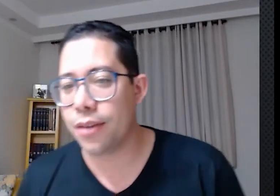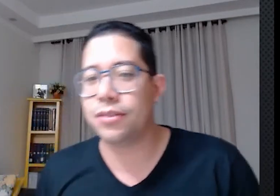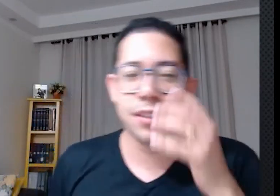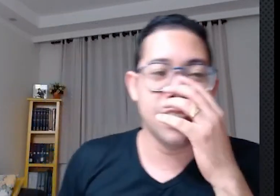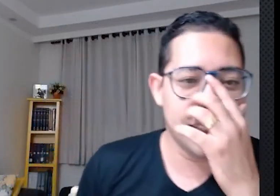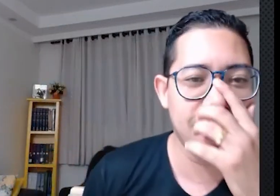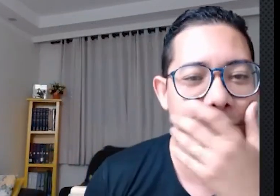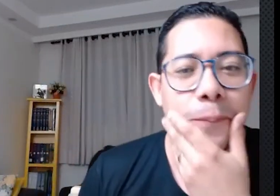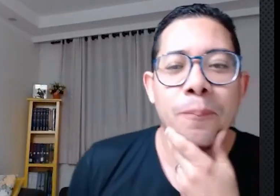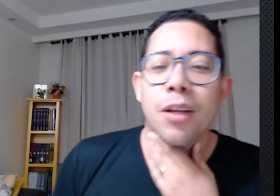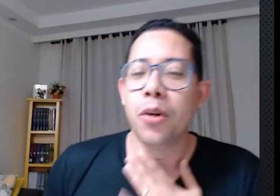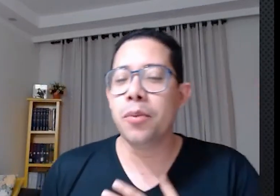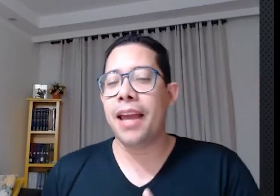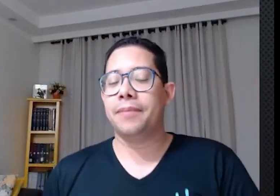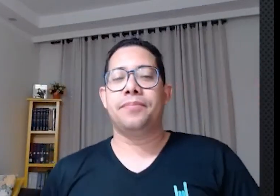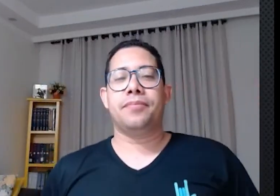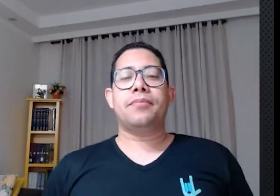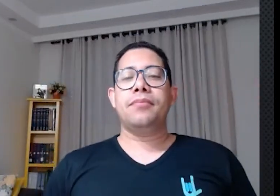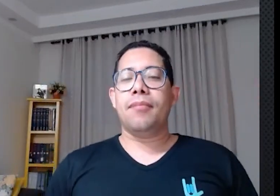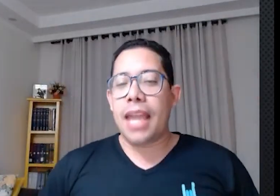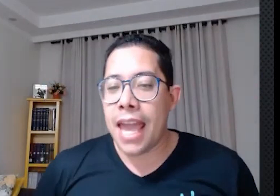meu Deus. Certo? Muito bem.